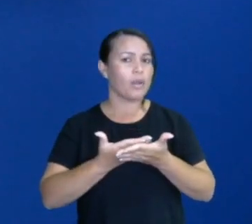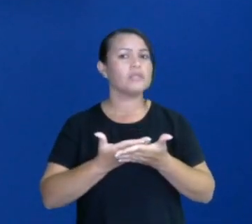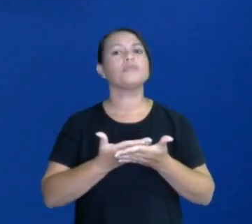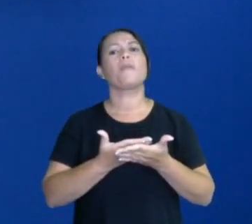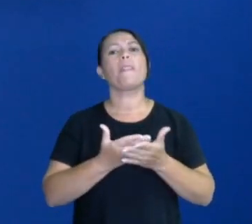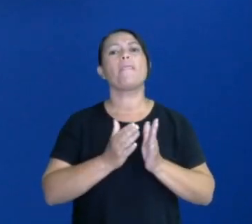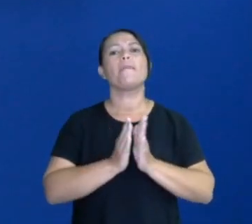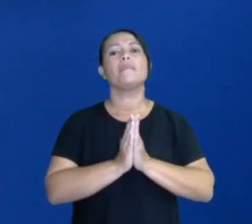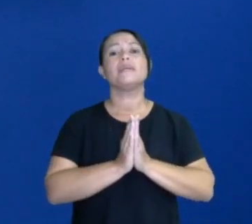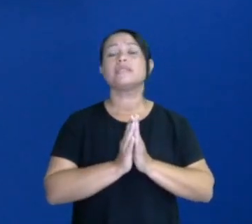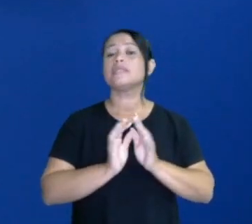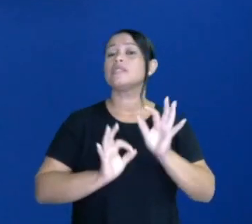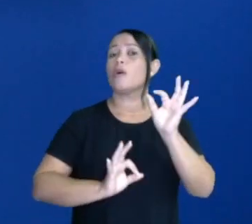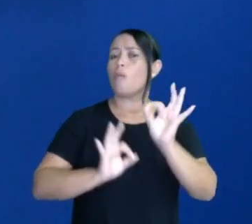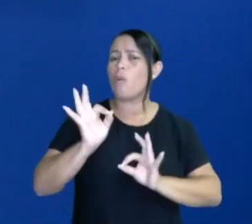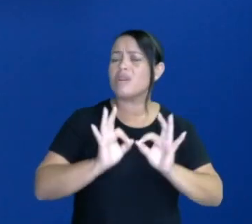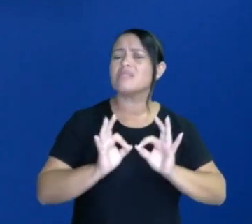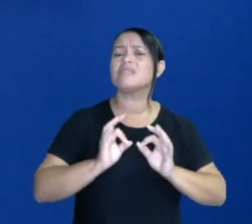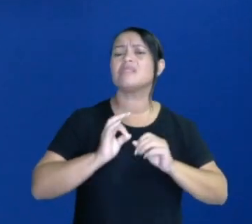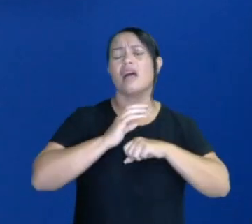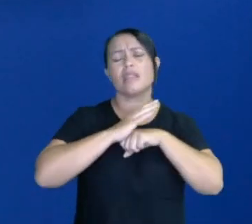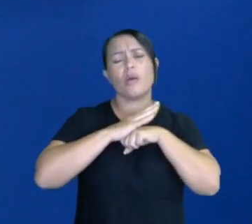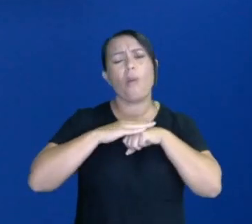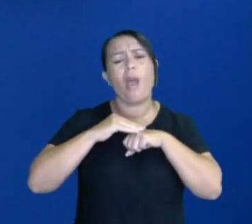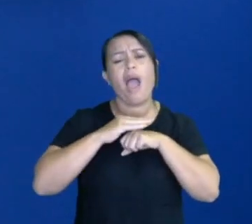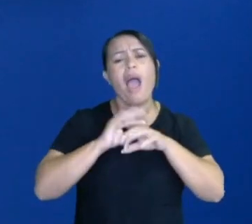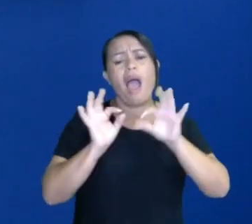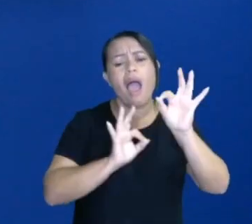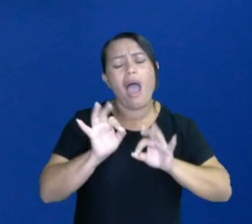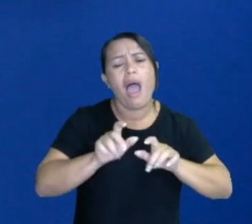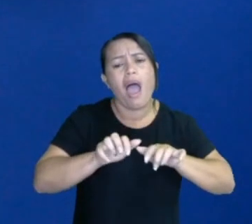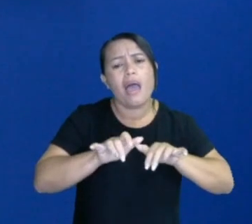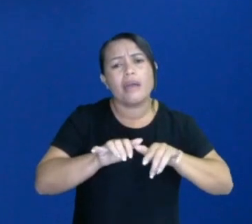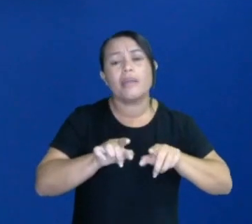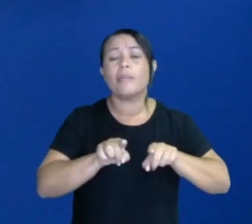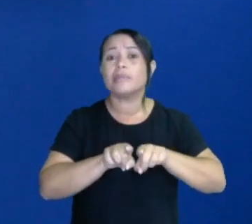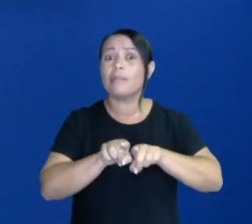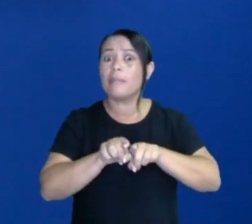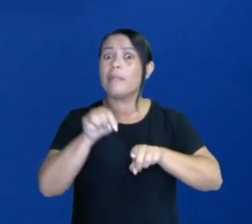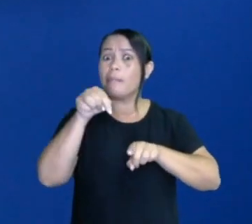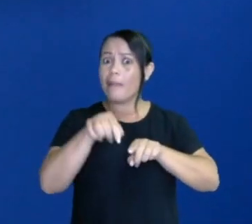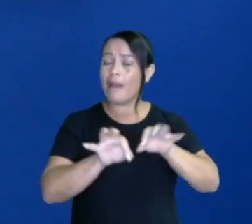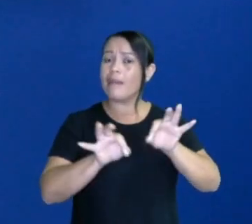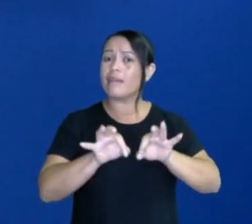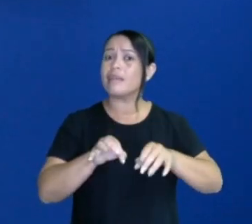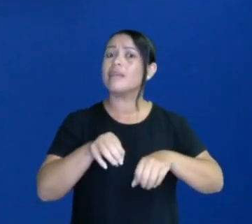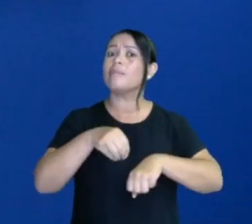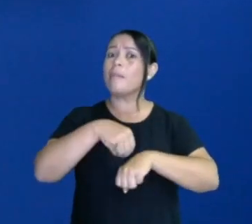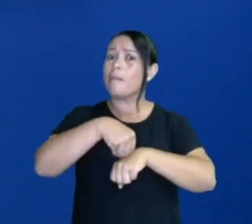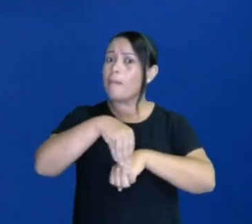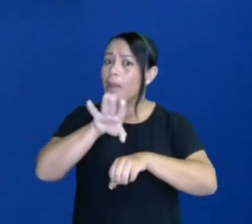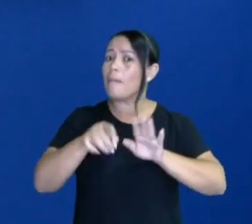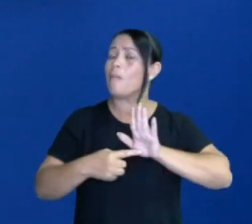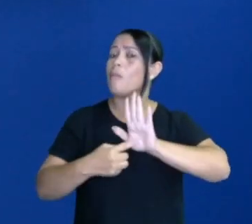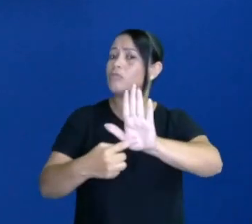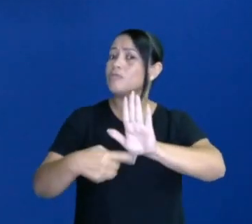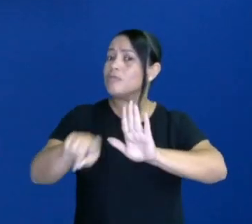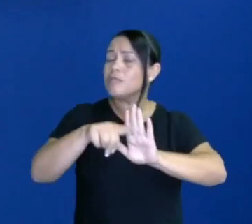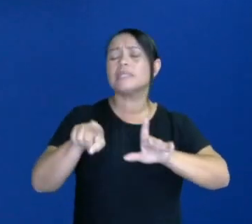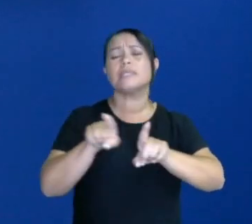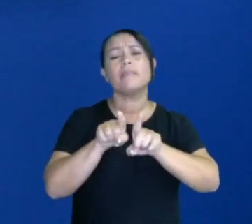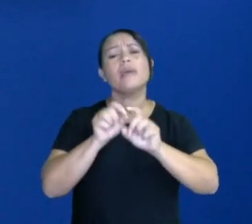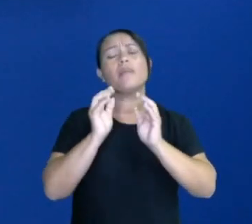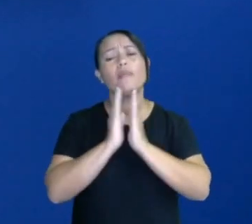são feitas com muito carinho, mas a gente prepara a aula daqui e precisa que vocês façam essas